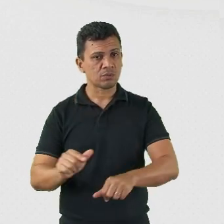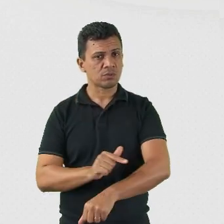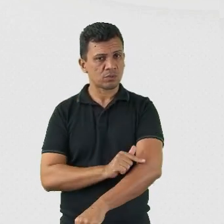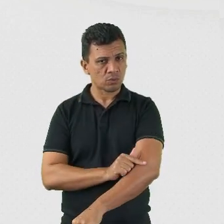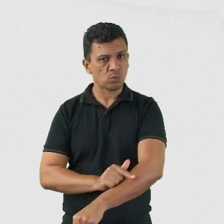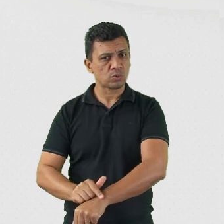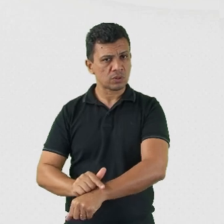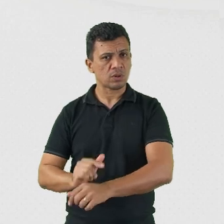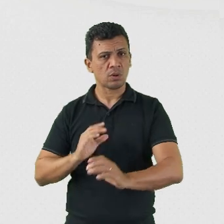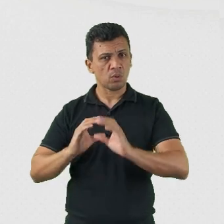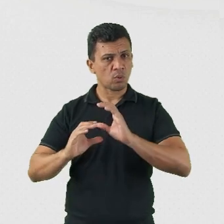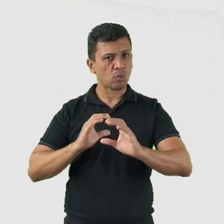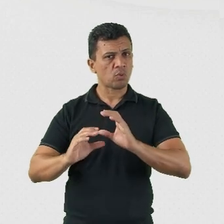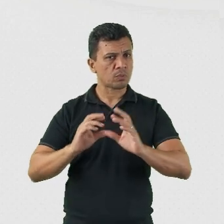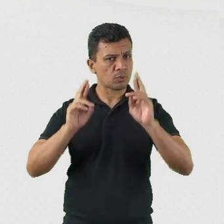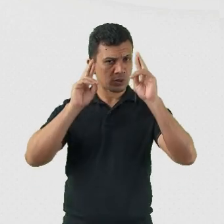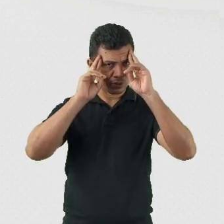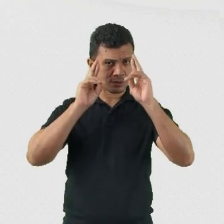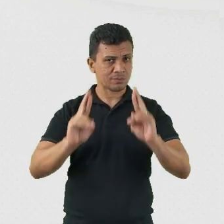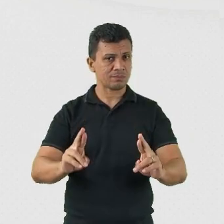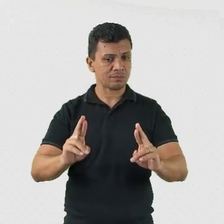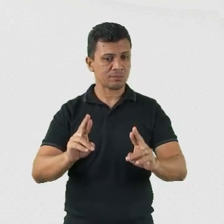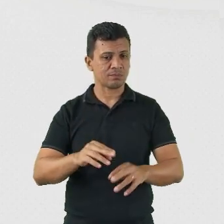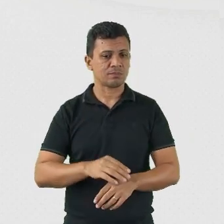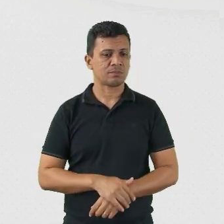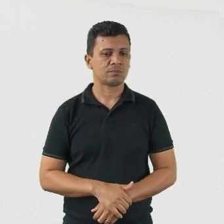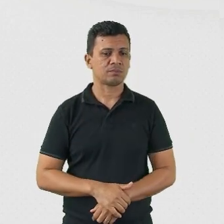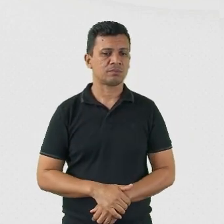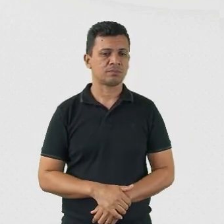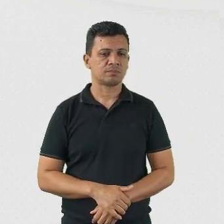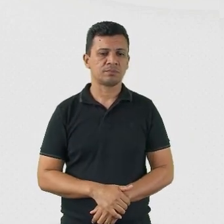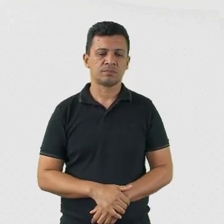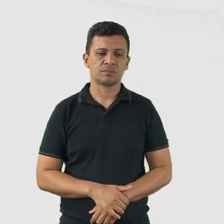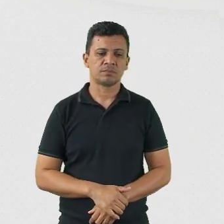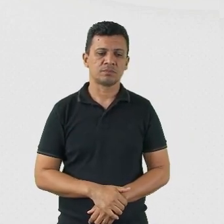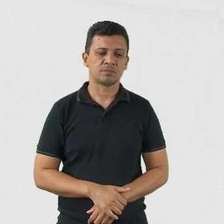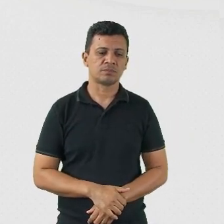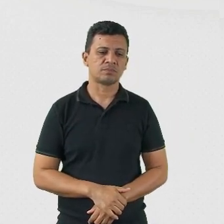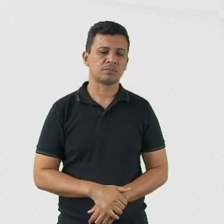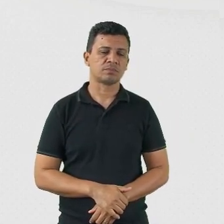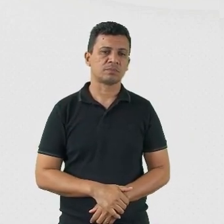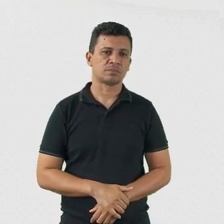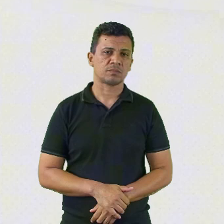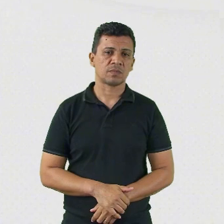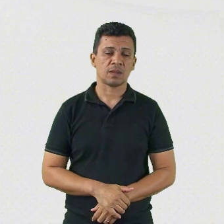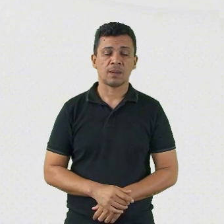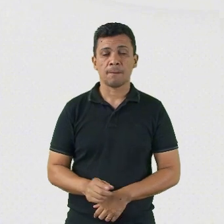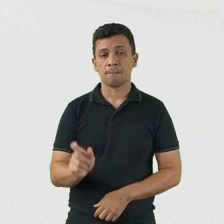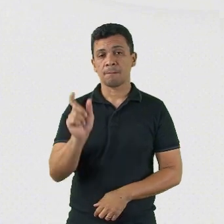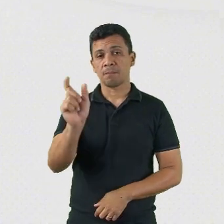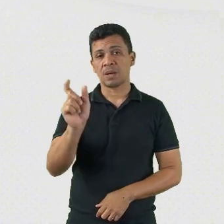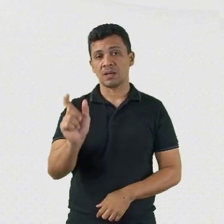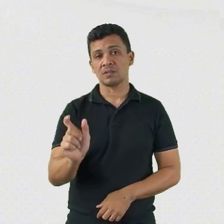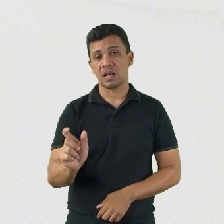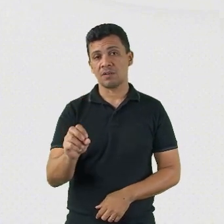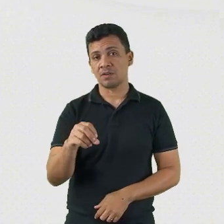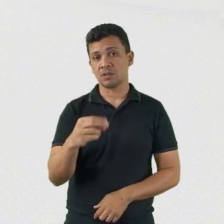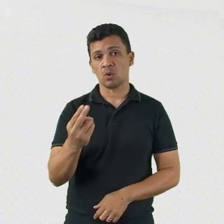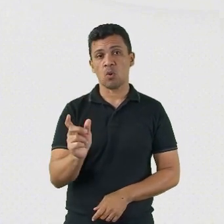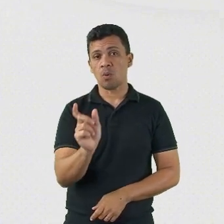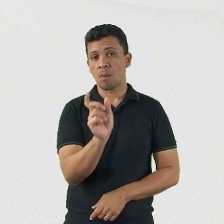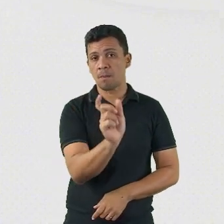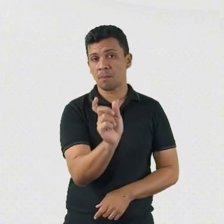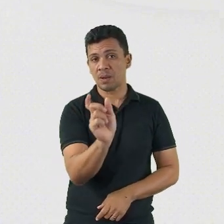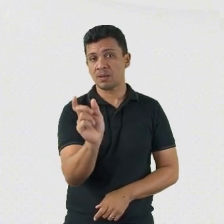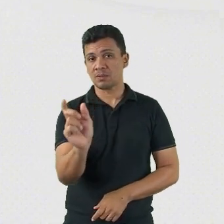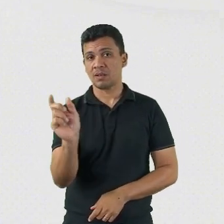você ter uma comunicação mais respeitosa. They are polite words, são palavras ou locuções,